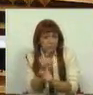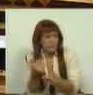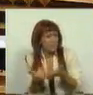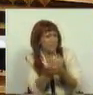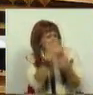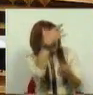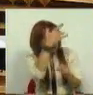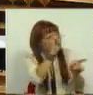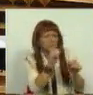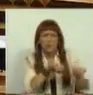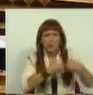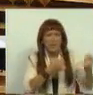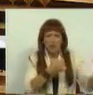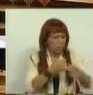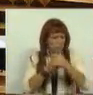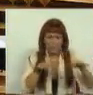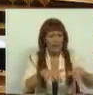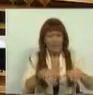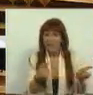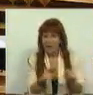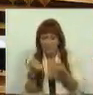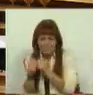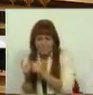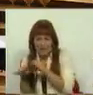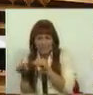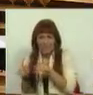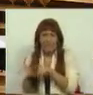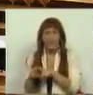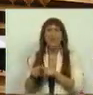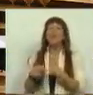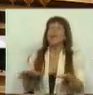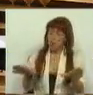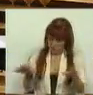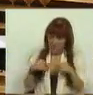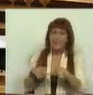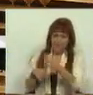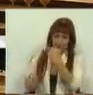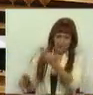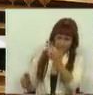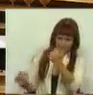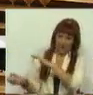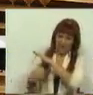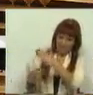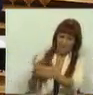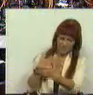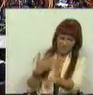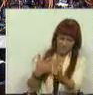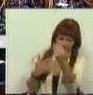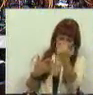sem consultar nenhum partido deste Parlamento. Eu aceito esse repto e aceito que o senhor deputado me envie.